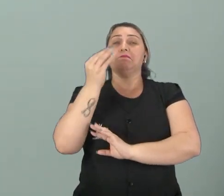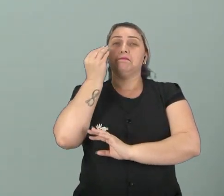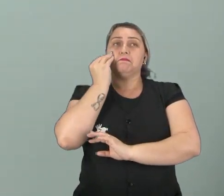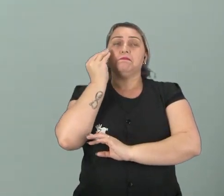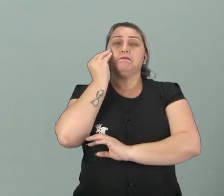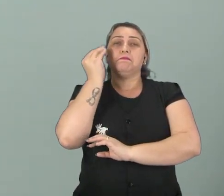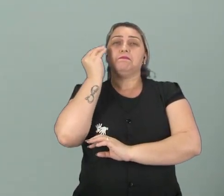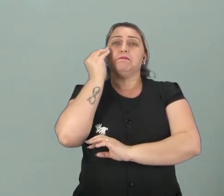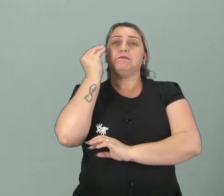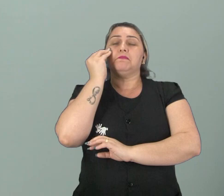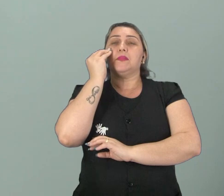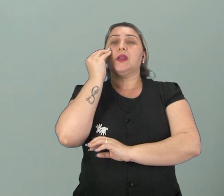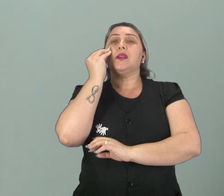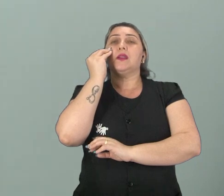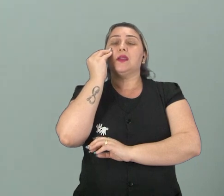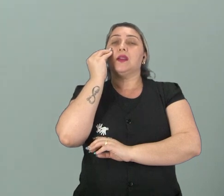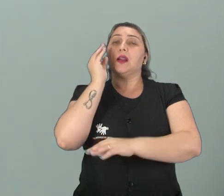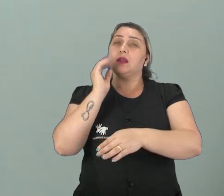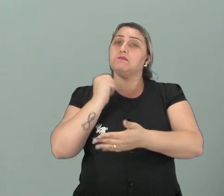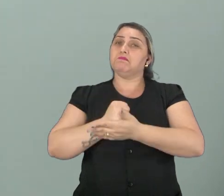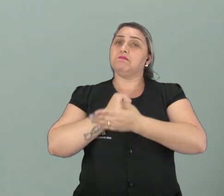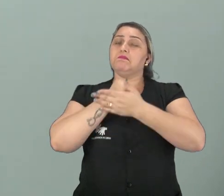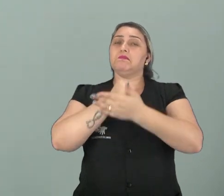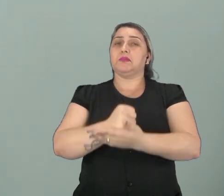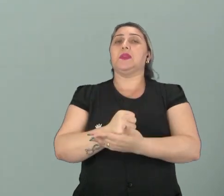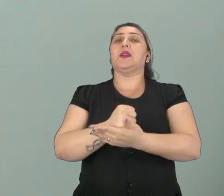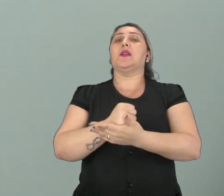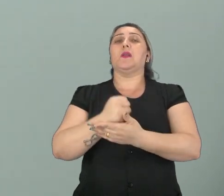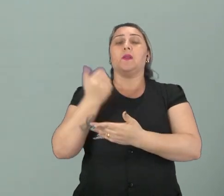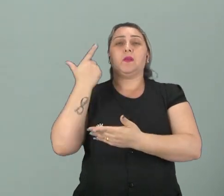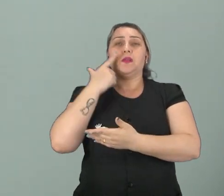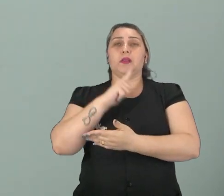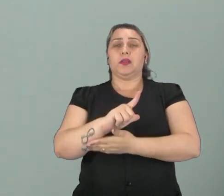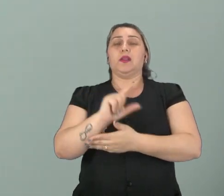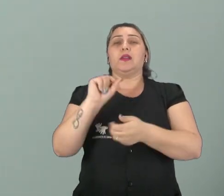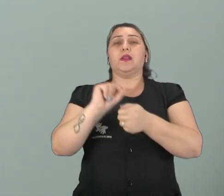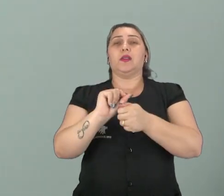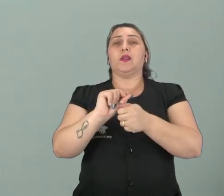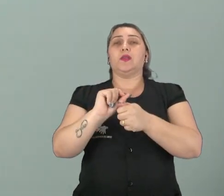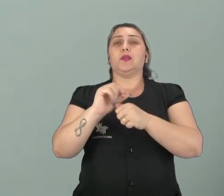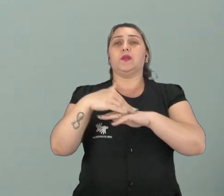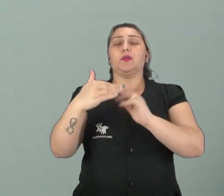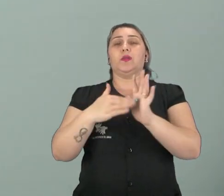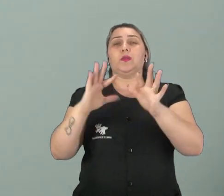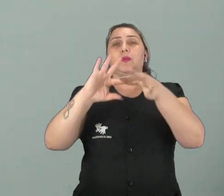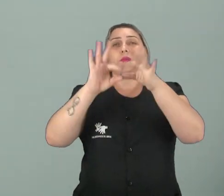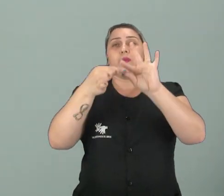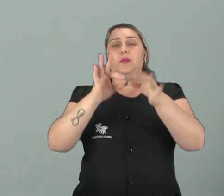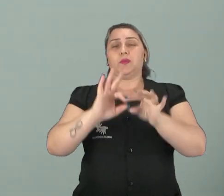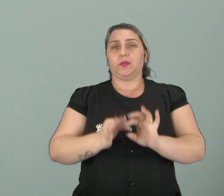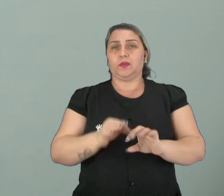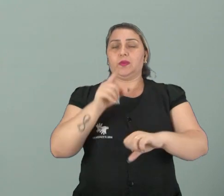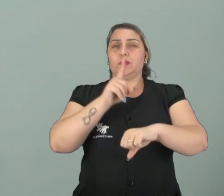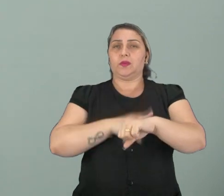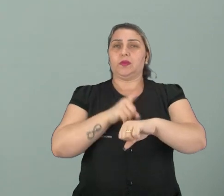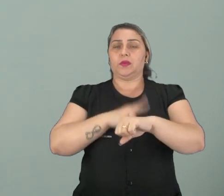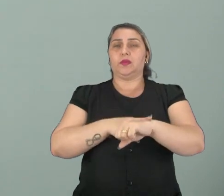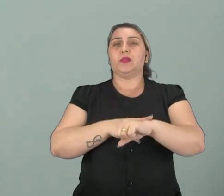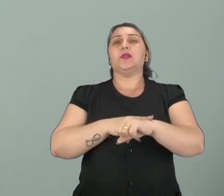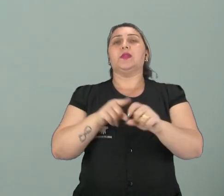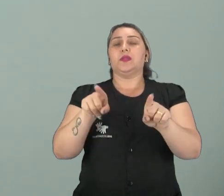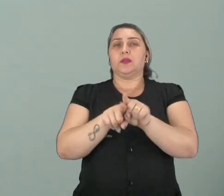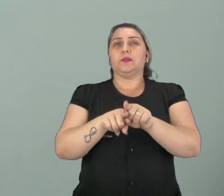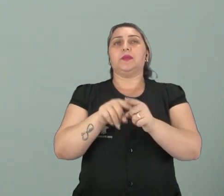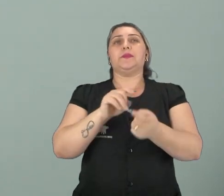tente dar todo o suporte necessário para que ela consiga cumprir todo o seu ciclo, todo o seu relógio biológico